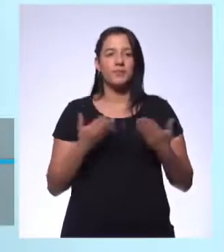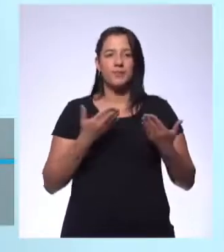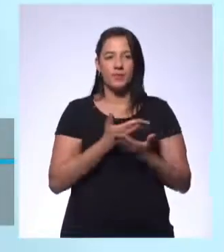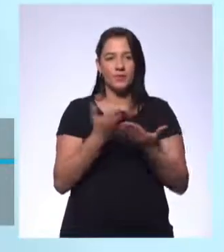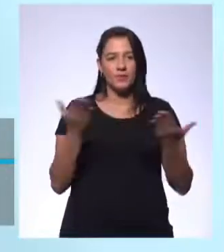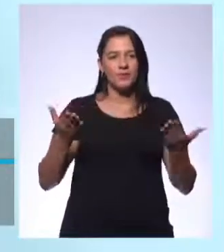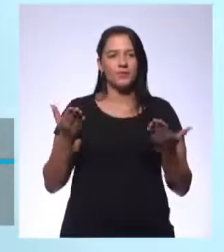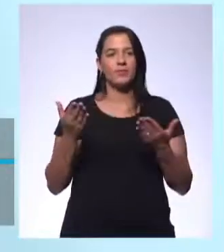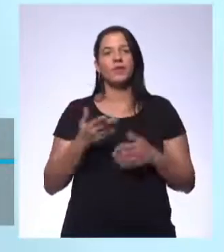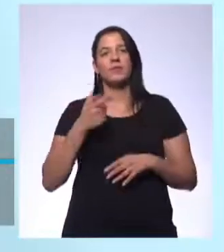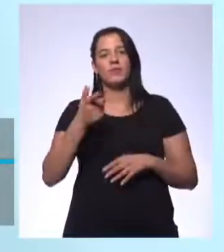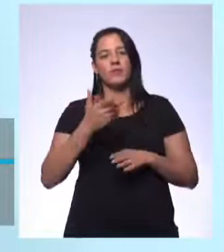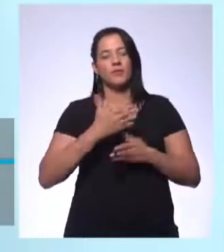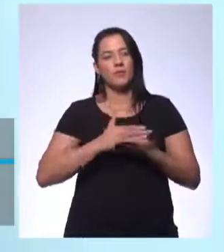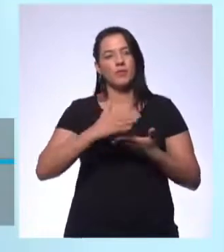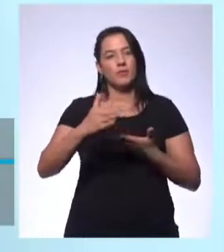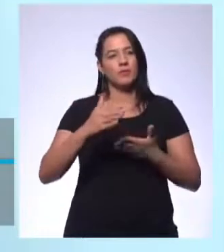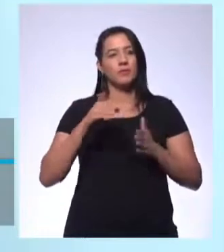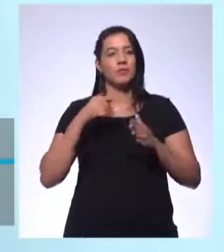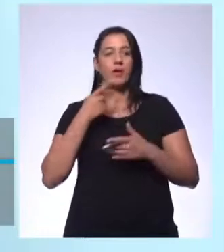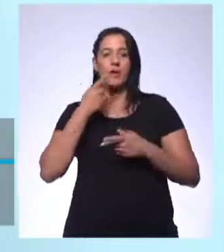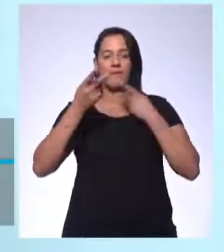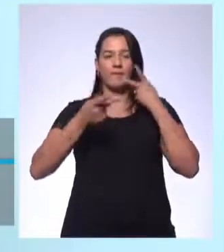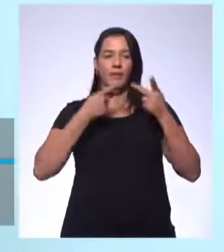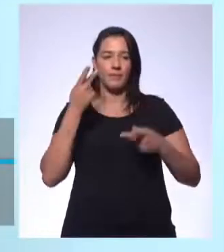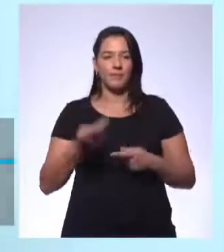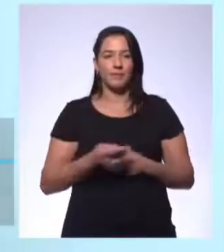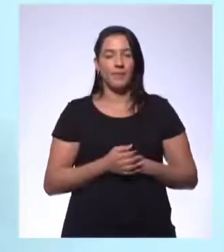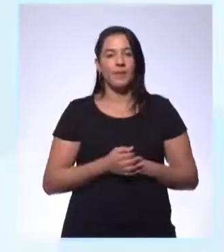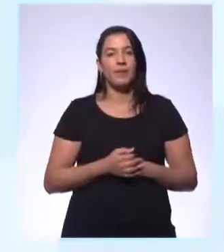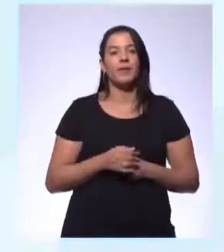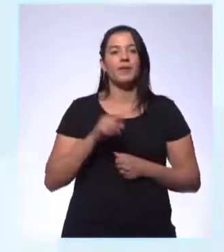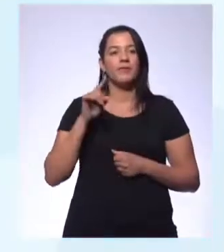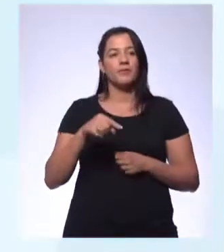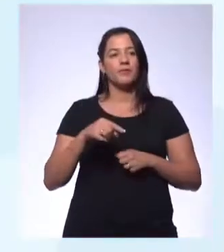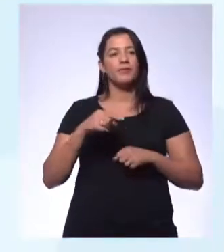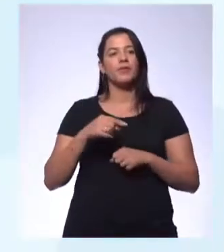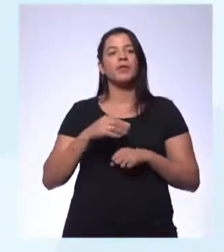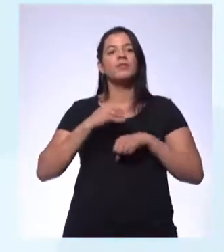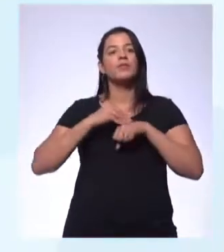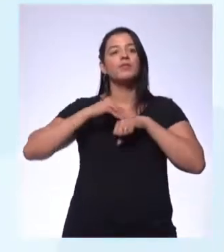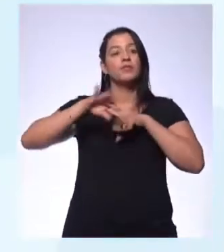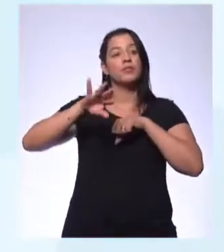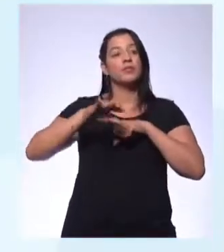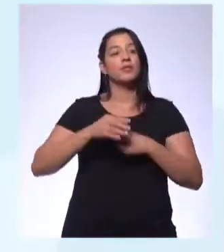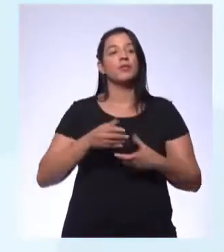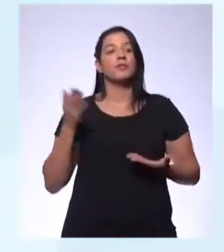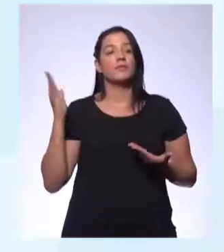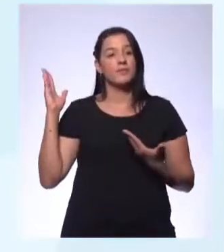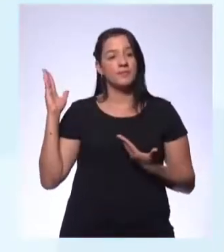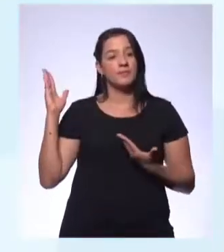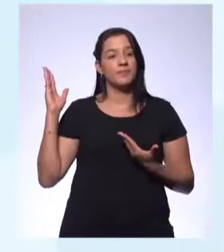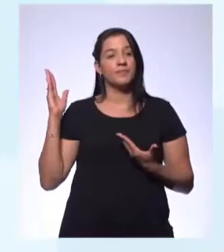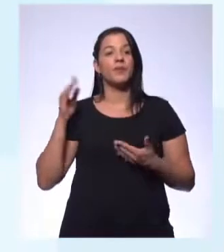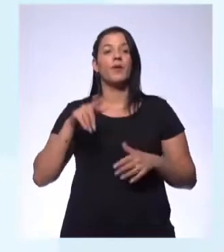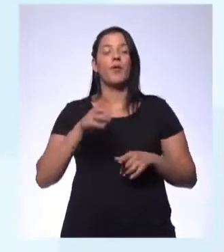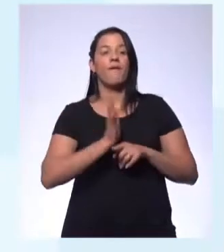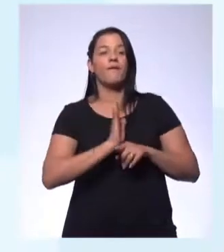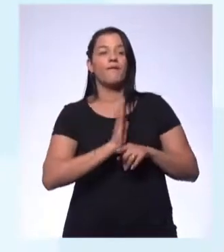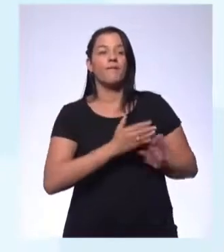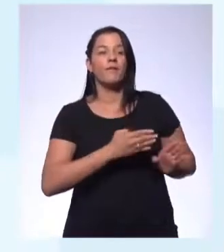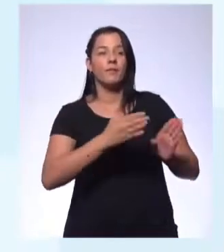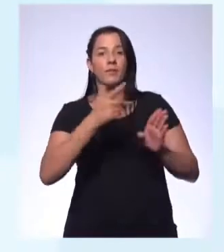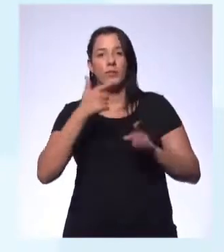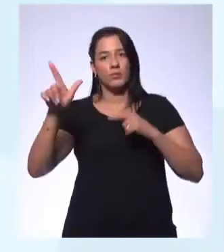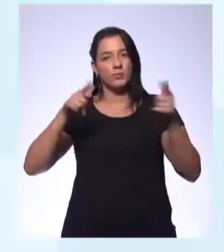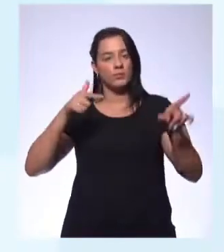vocês. Agora vocês vão começar a resenhar. Você indicaria o filme Animais Fantásticos e Onde